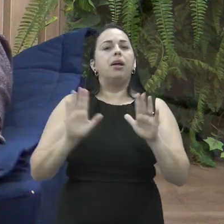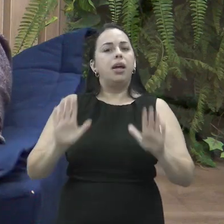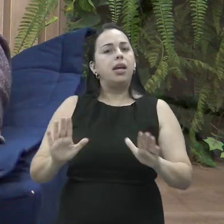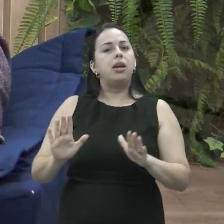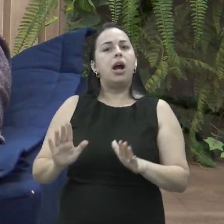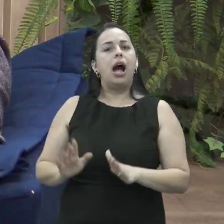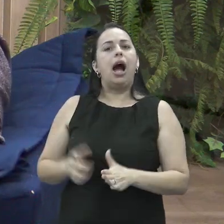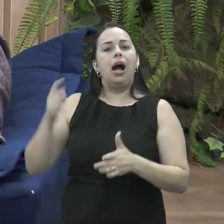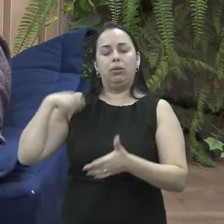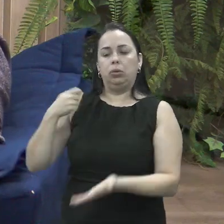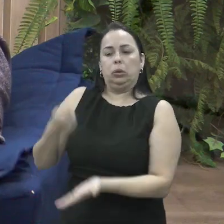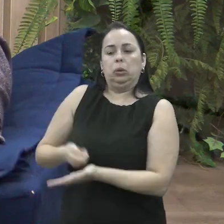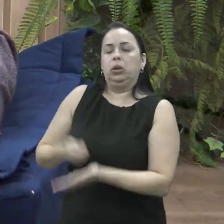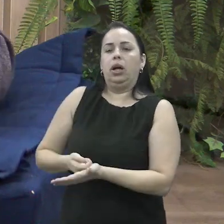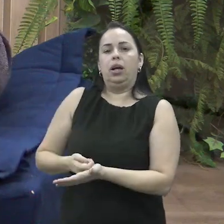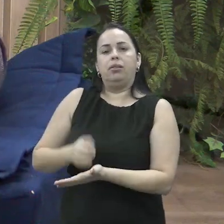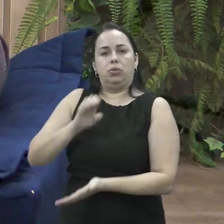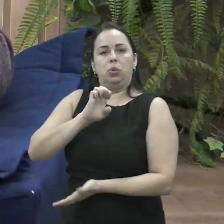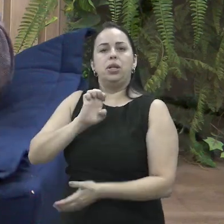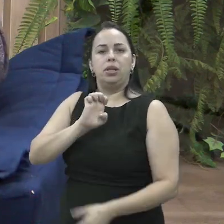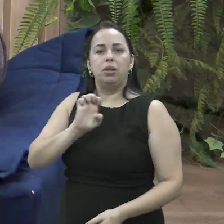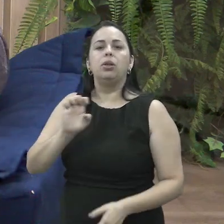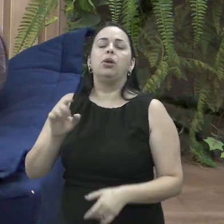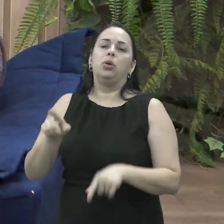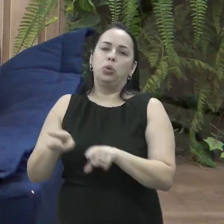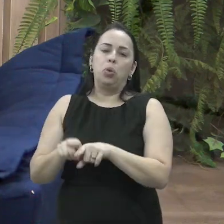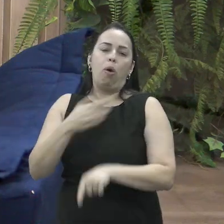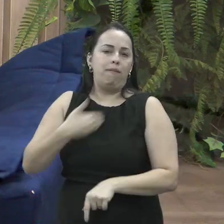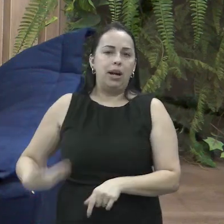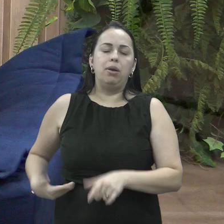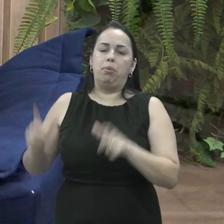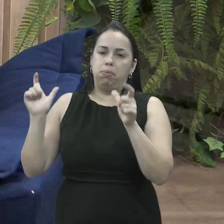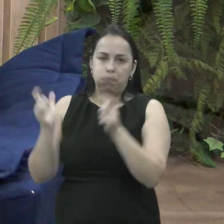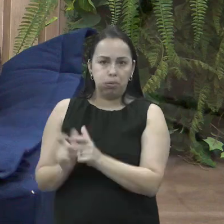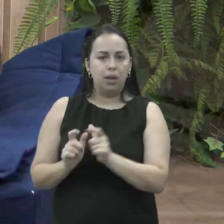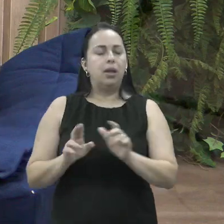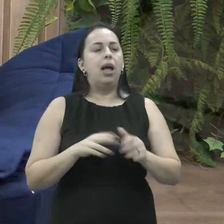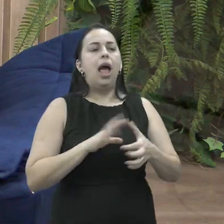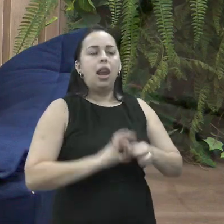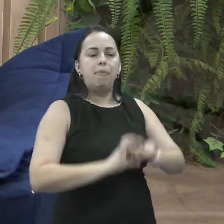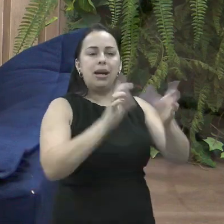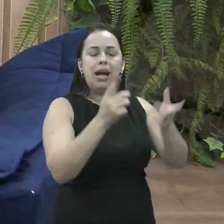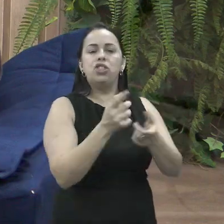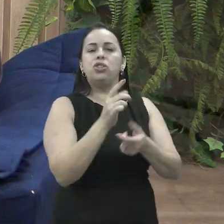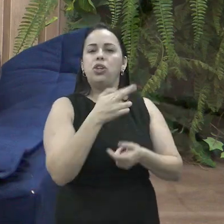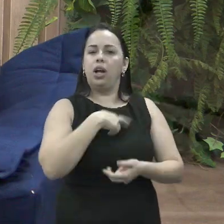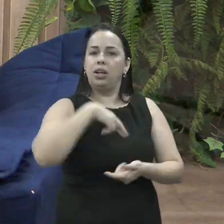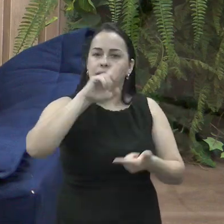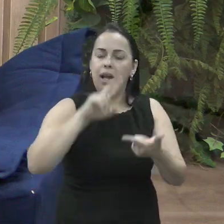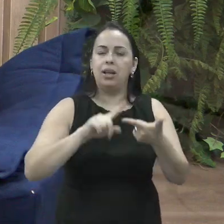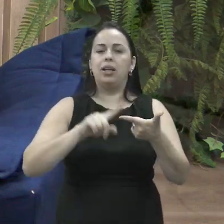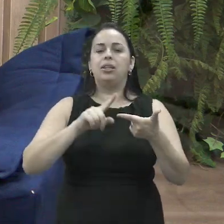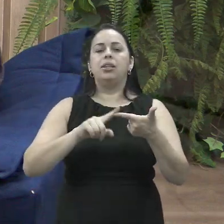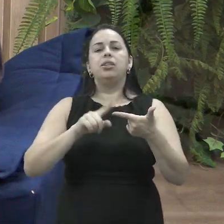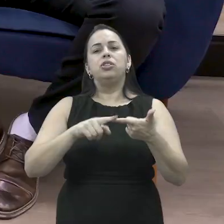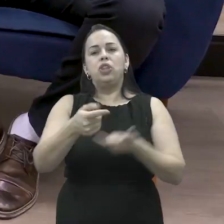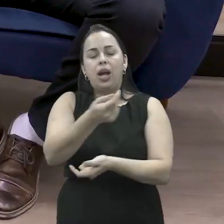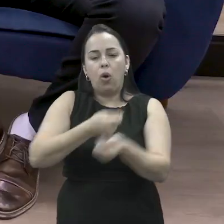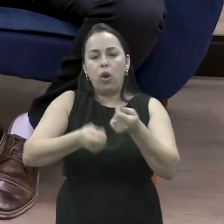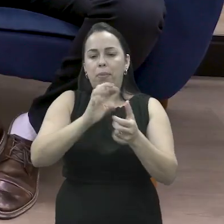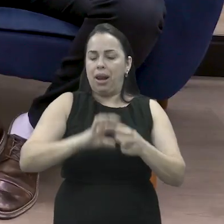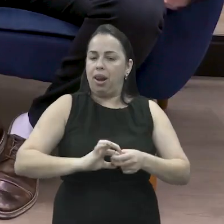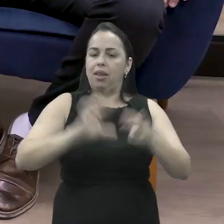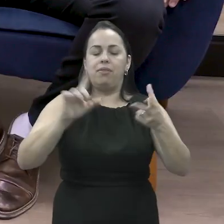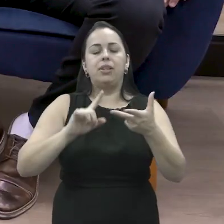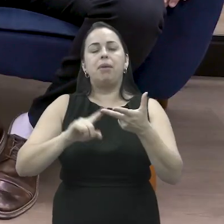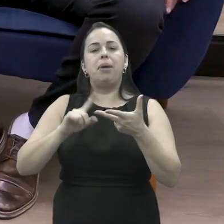precisa desinchar. Então eu creio que esta liberdade em termos gerais, repito, liberdade econômica, liberdade de religião, liberdade de pensamento, ela precisa